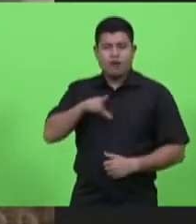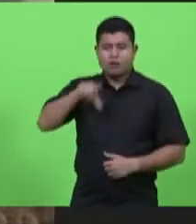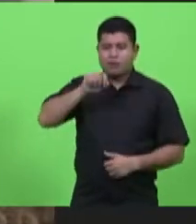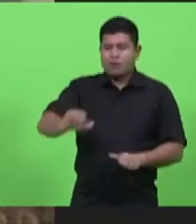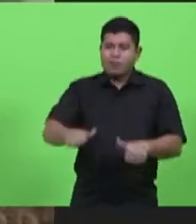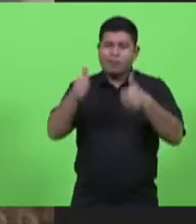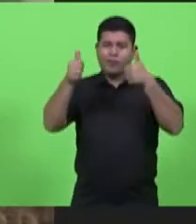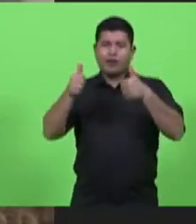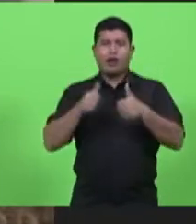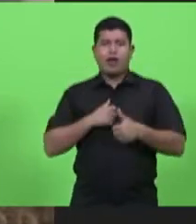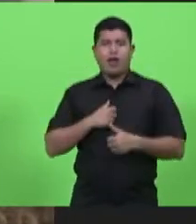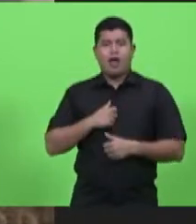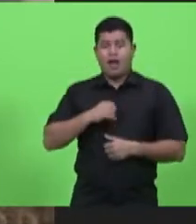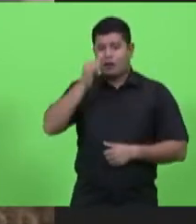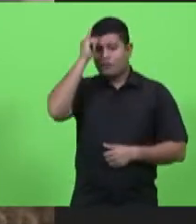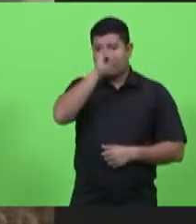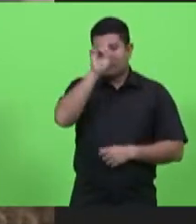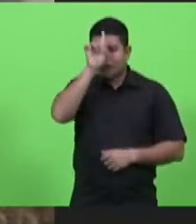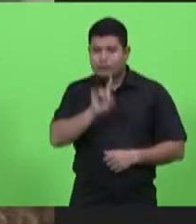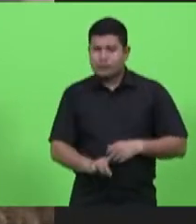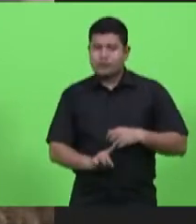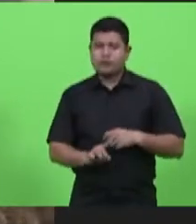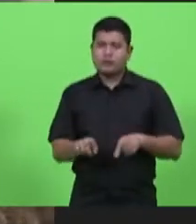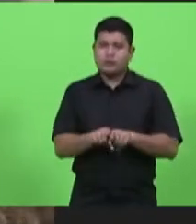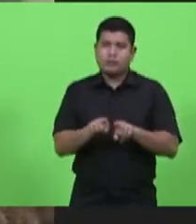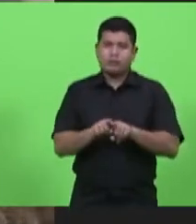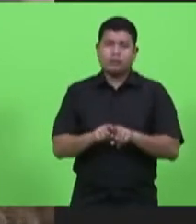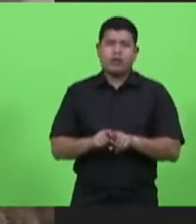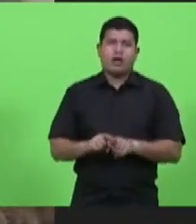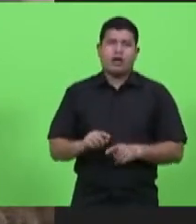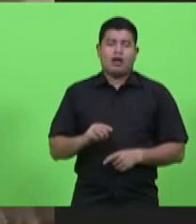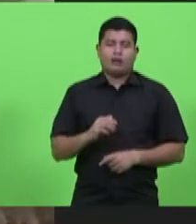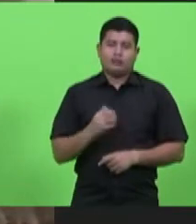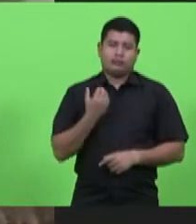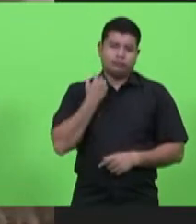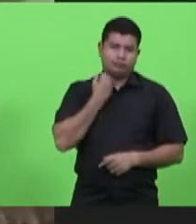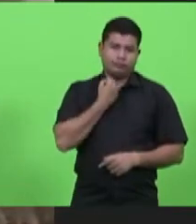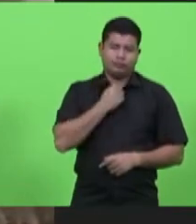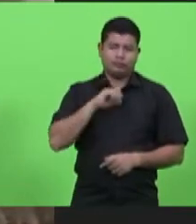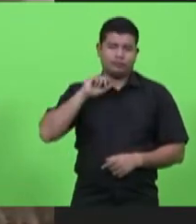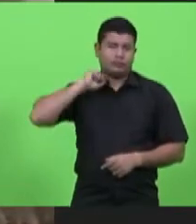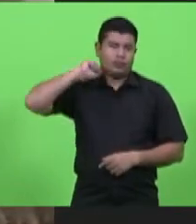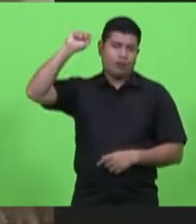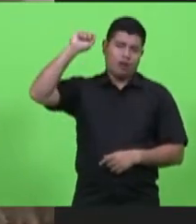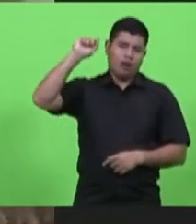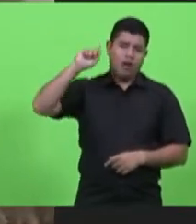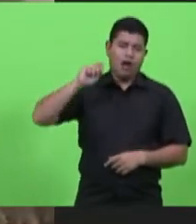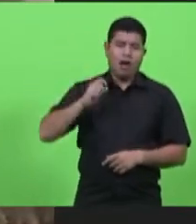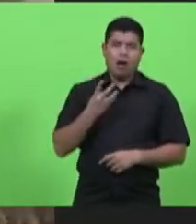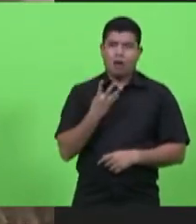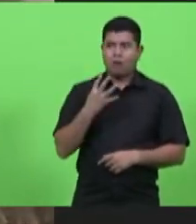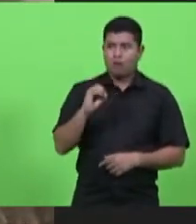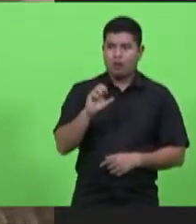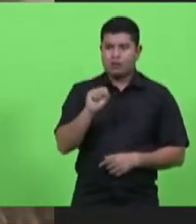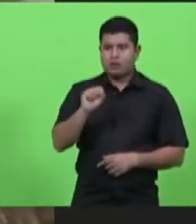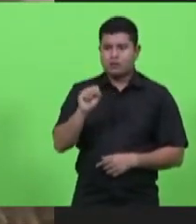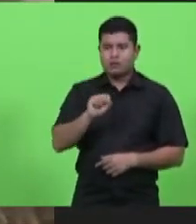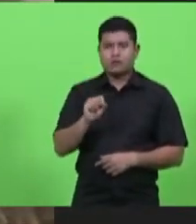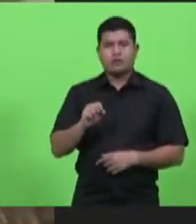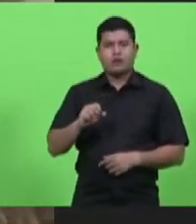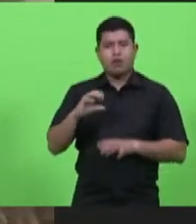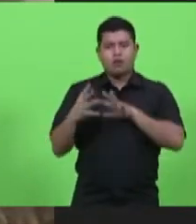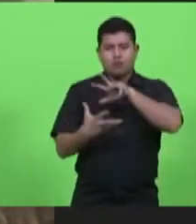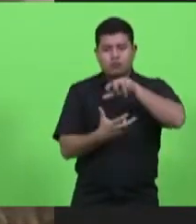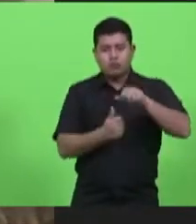à depressão e também ao suicídio, lembrando que a cada 40 segundos nós temos um suicídio no mundo, a cada 40 segundos. Daí